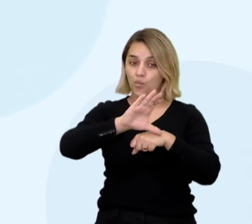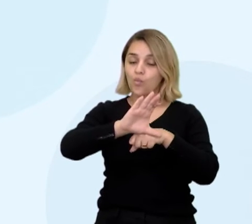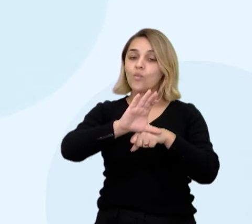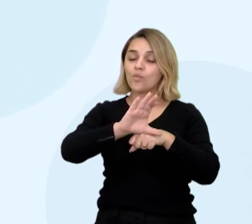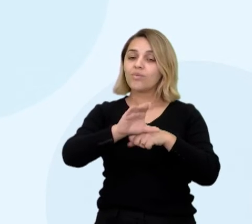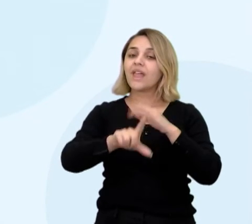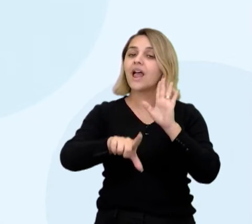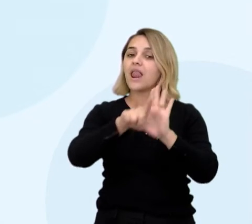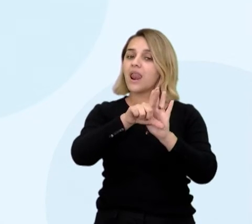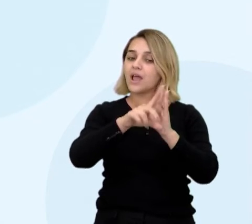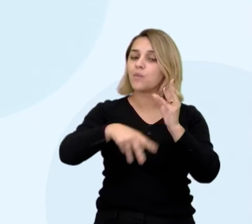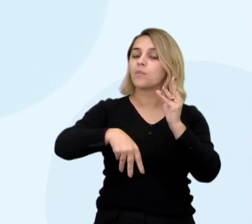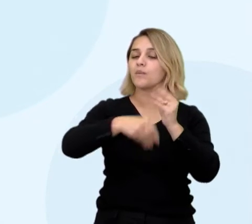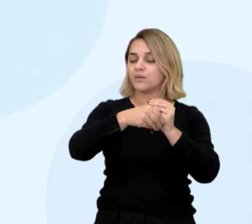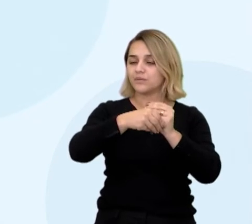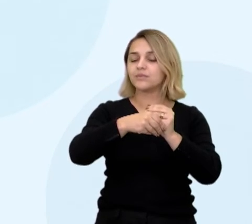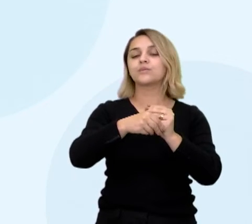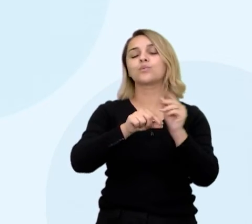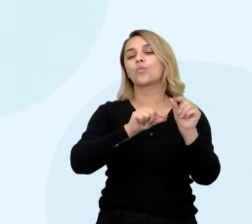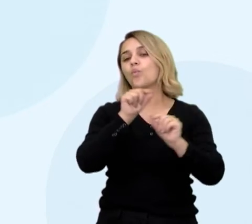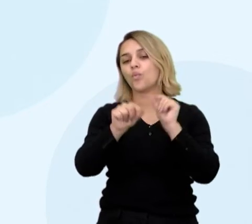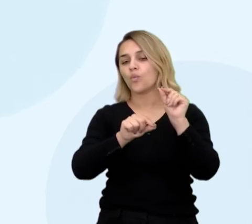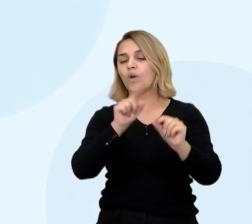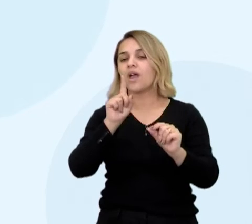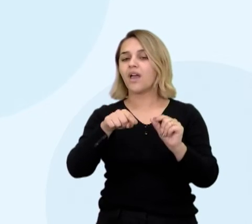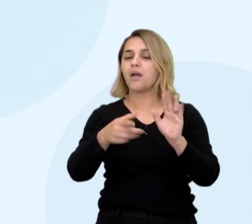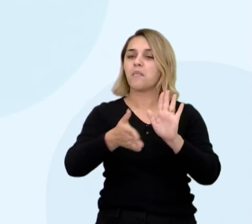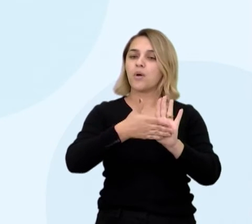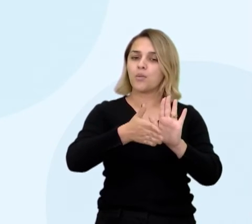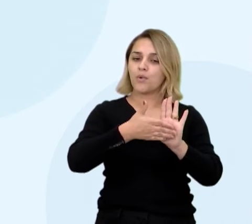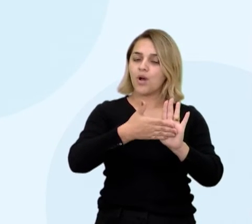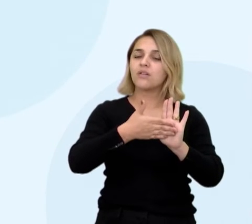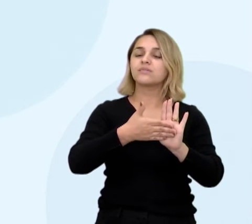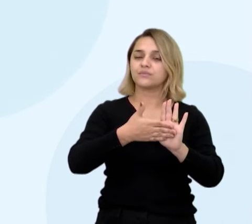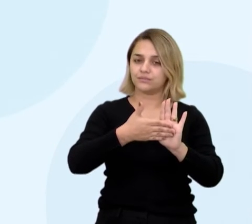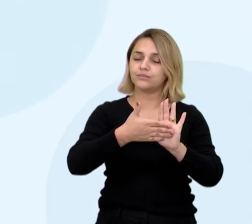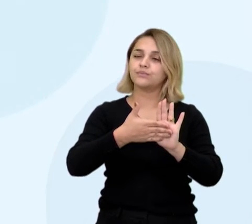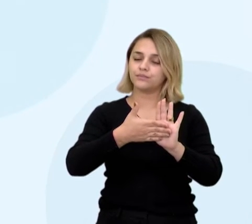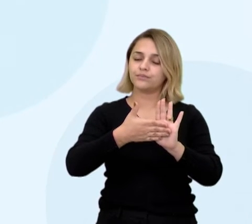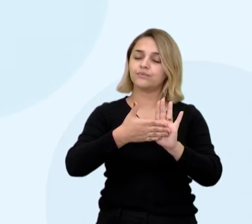né? São as propostas de emenda